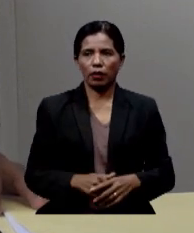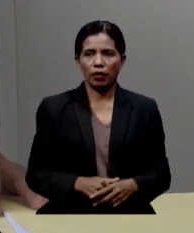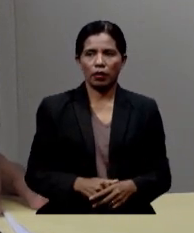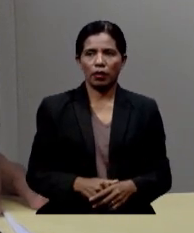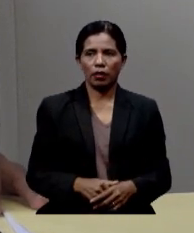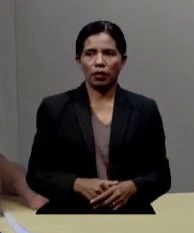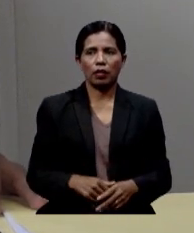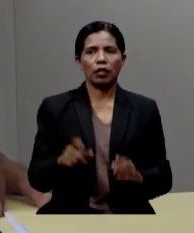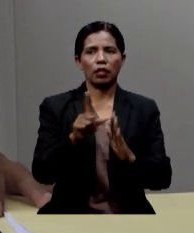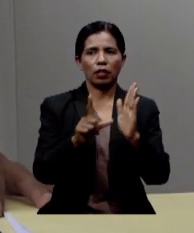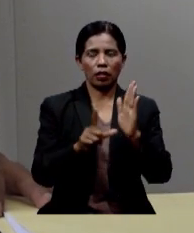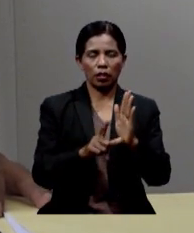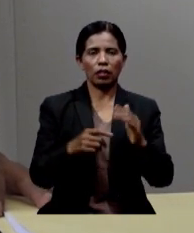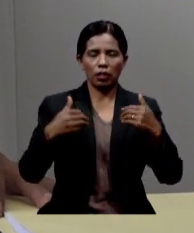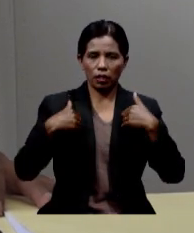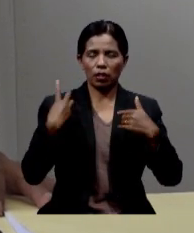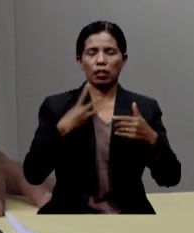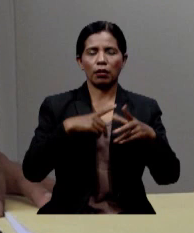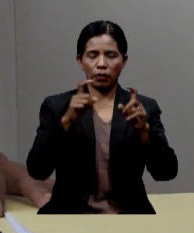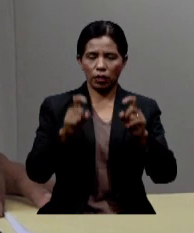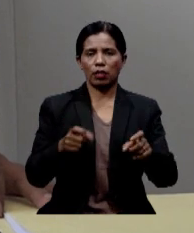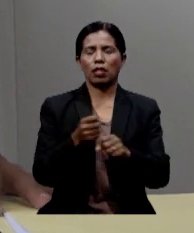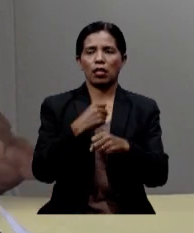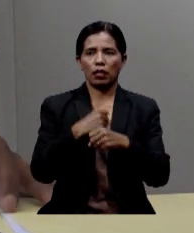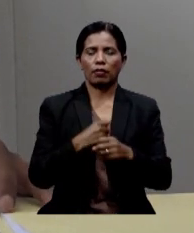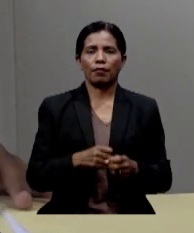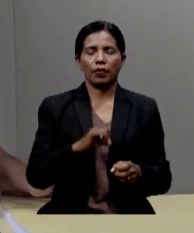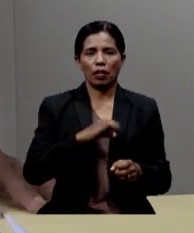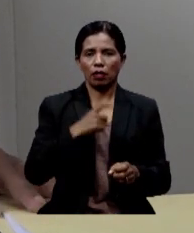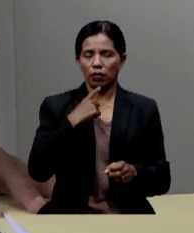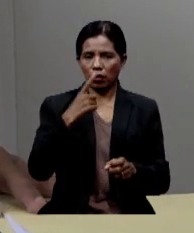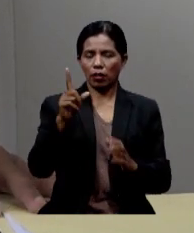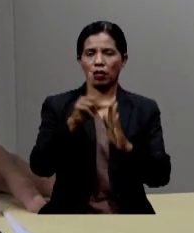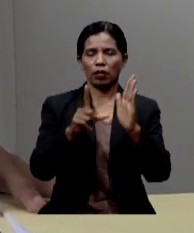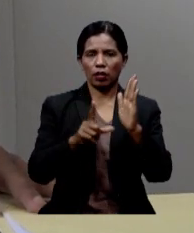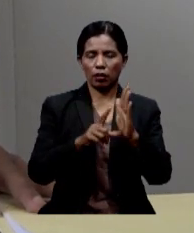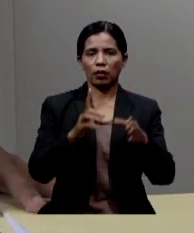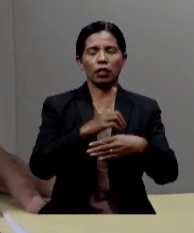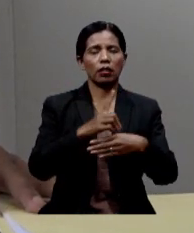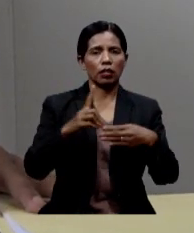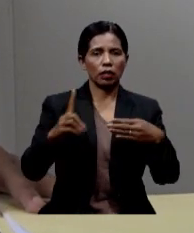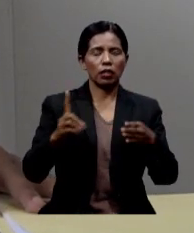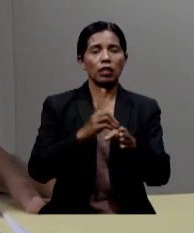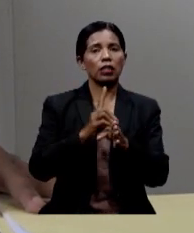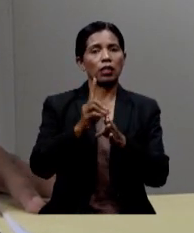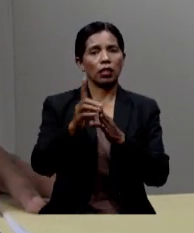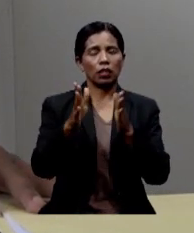kata lain itu persisir. How sujar liu bayar itu ni yang dirigenti sih masih mungkin minister